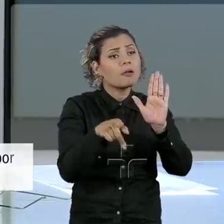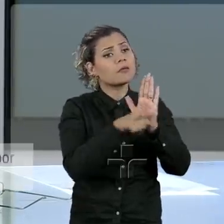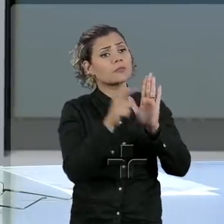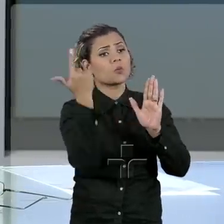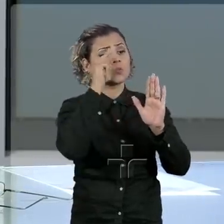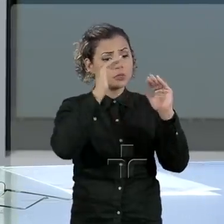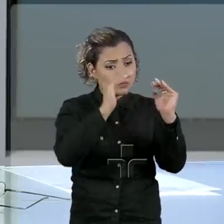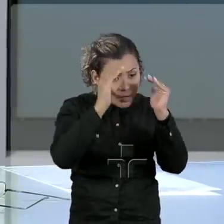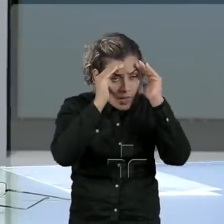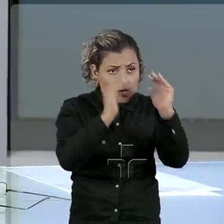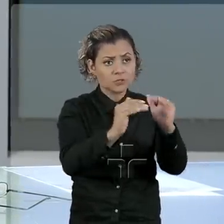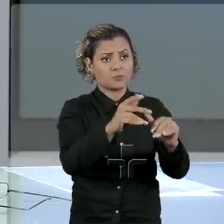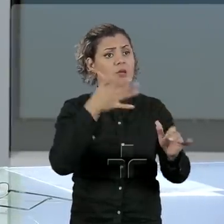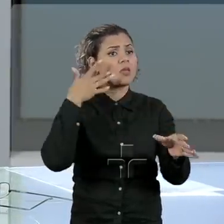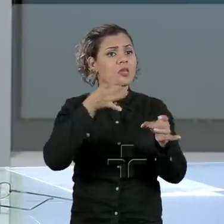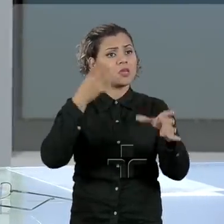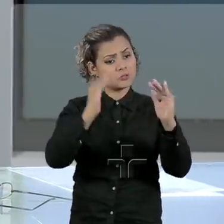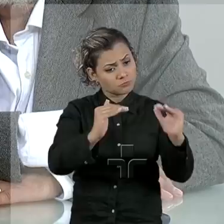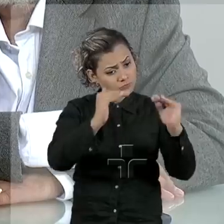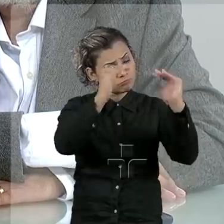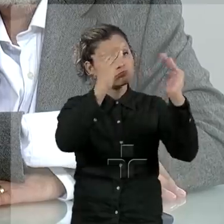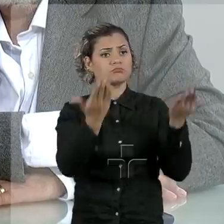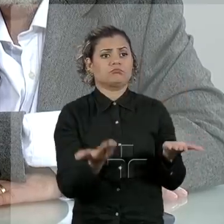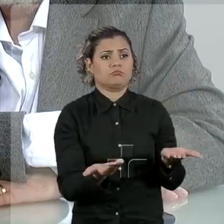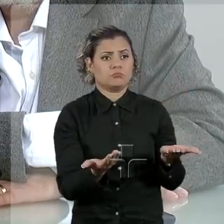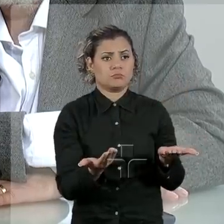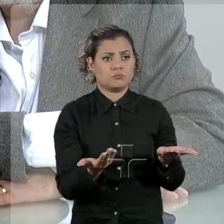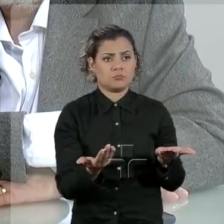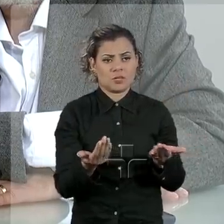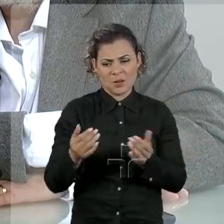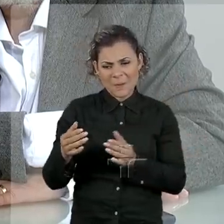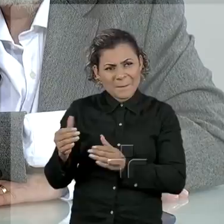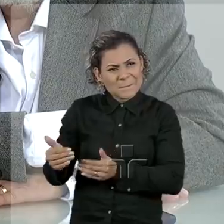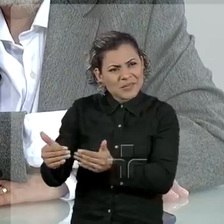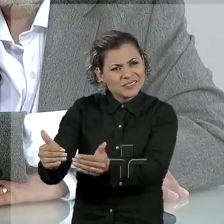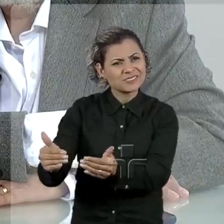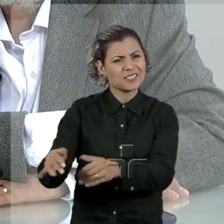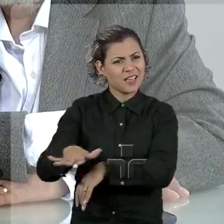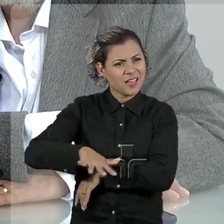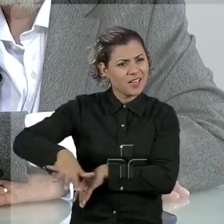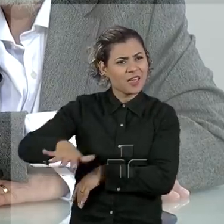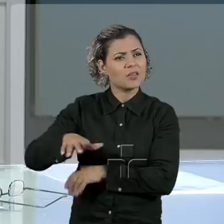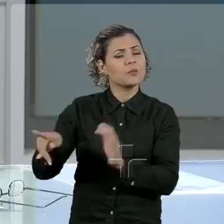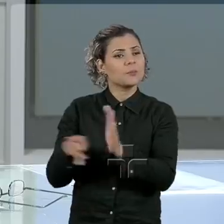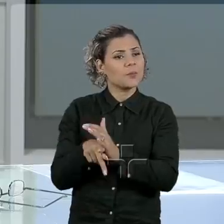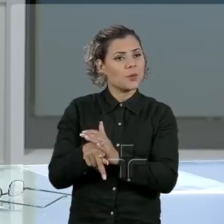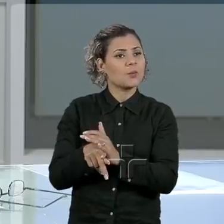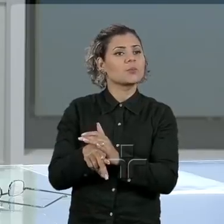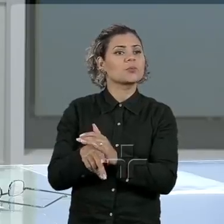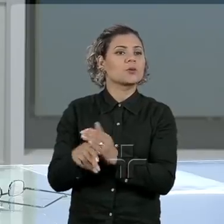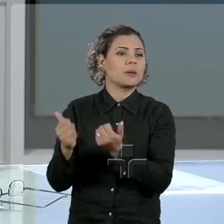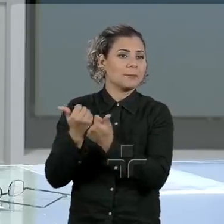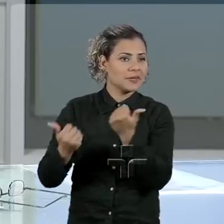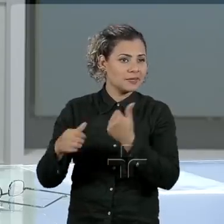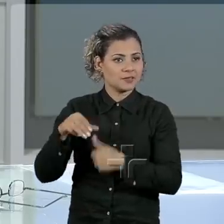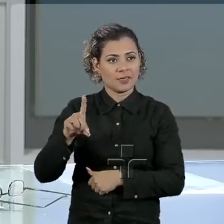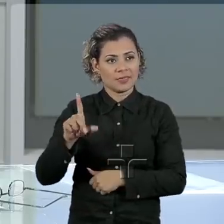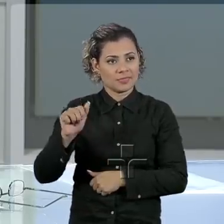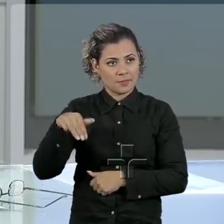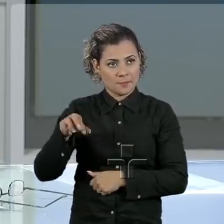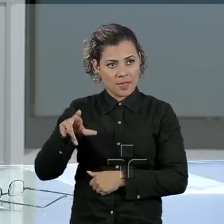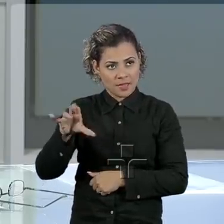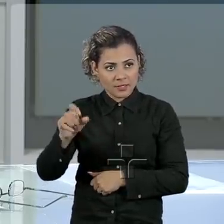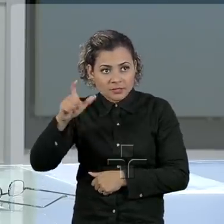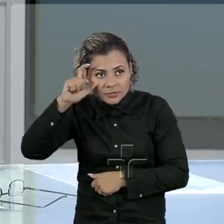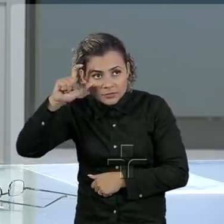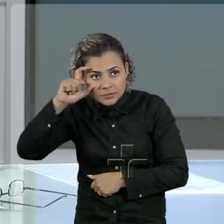índio merece. O ministério para onde foi colocado, o ministério da ministra Damares, se não me engano, né?